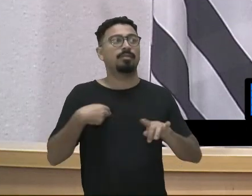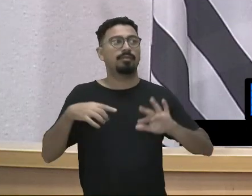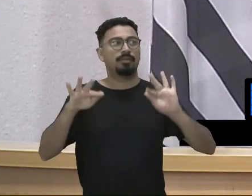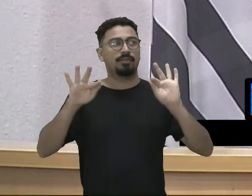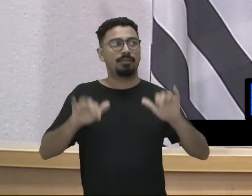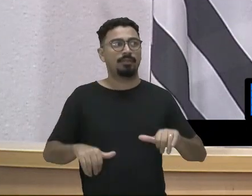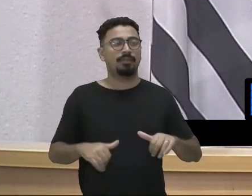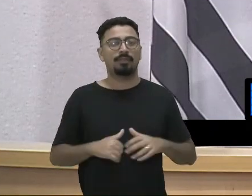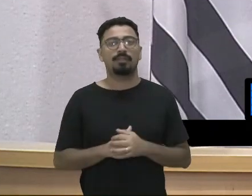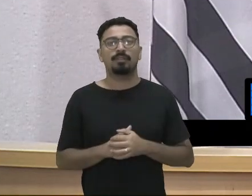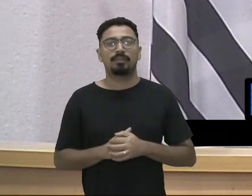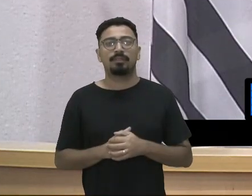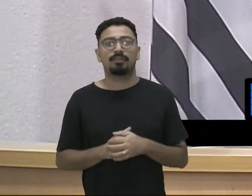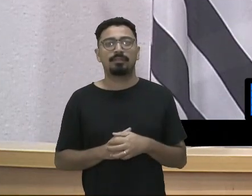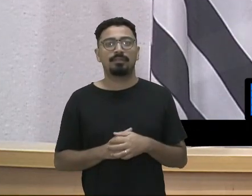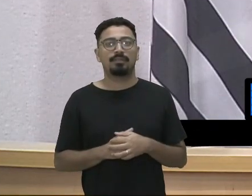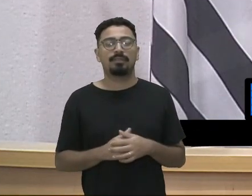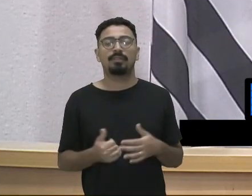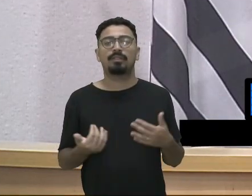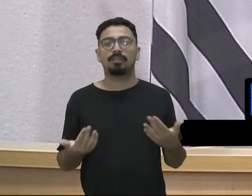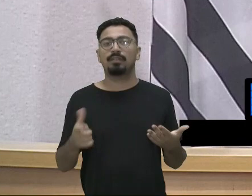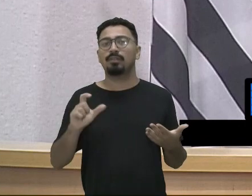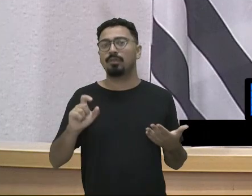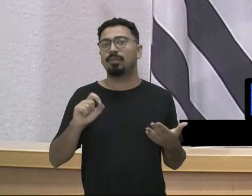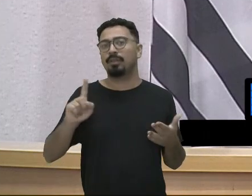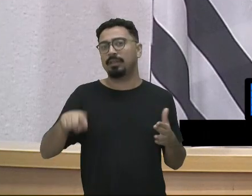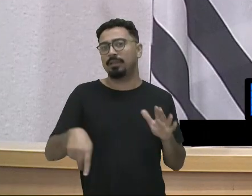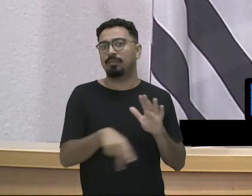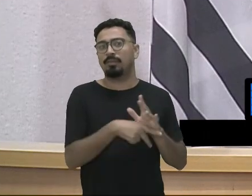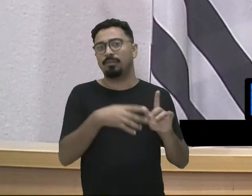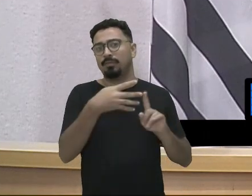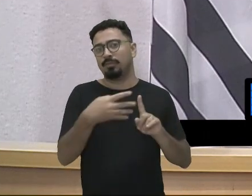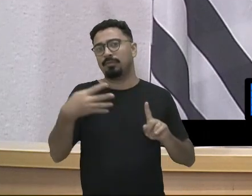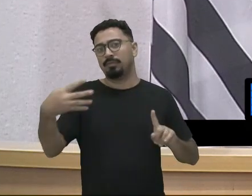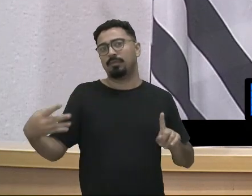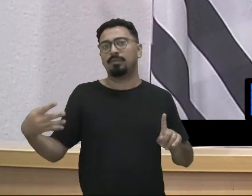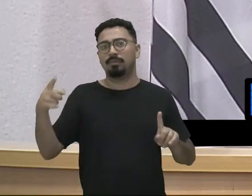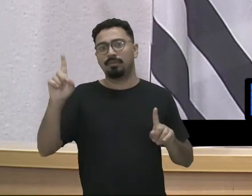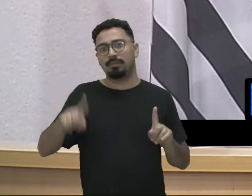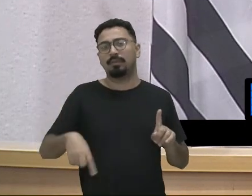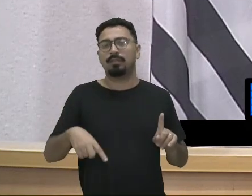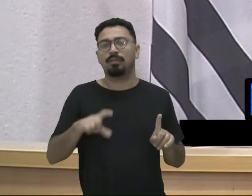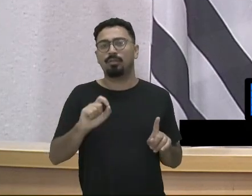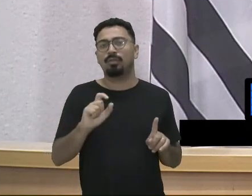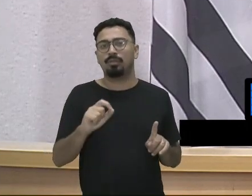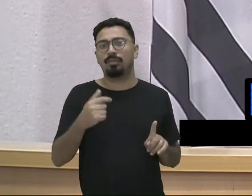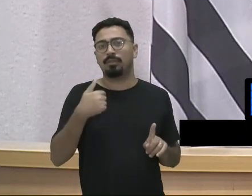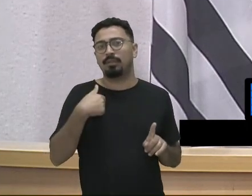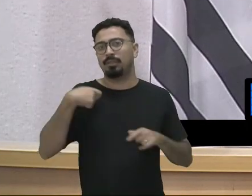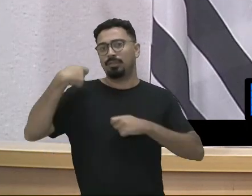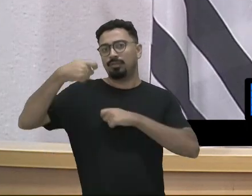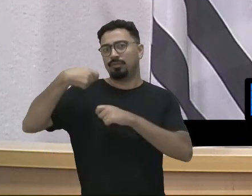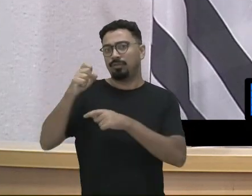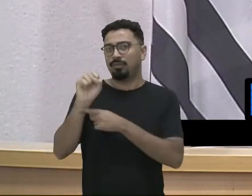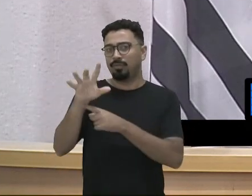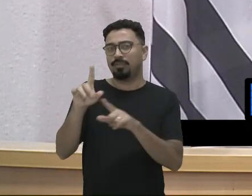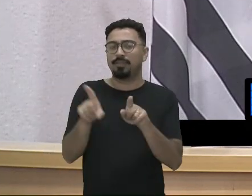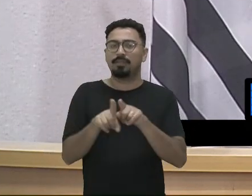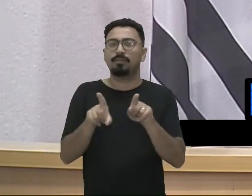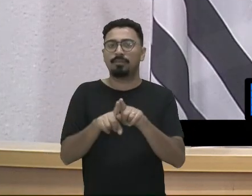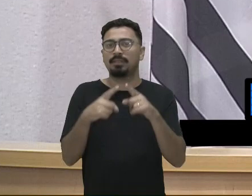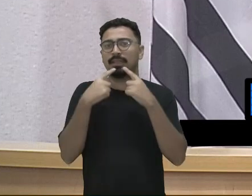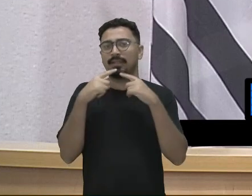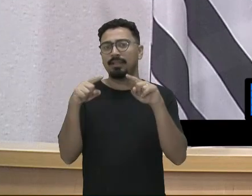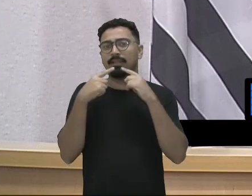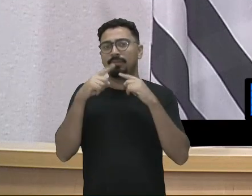vejo também a transfobia impregnada no próprio meio LGBTQIAPN+, que também é muito triste, porque quando eu soltei o vídeo na rede social, inclusive,